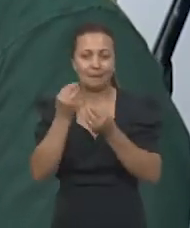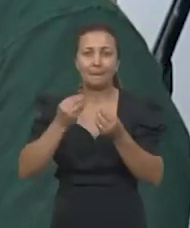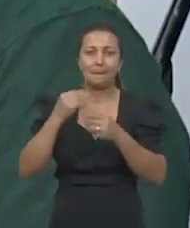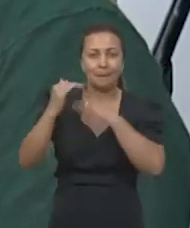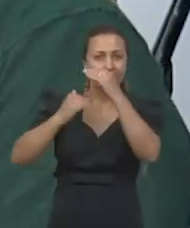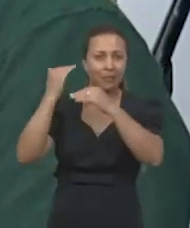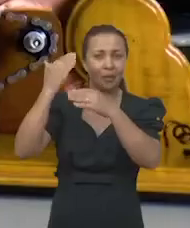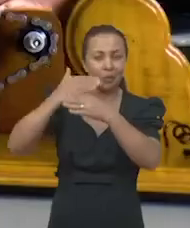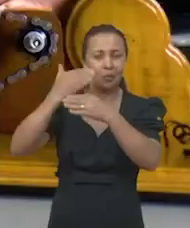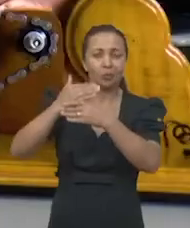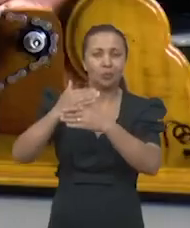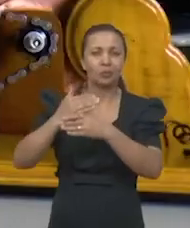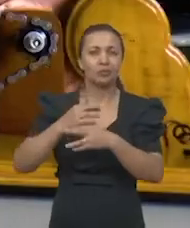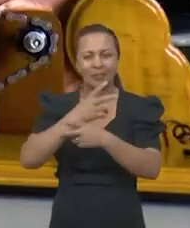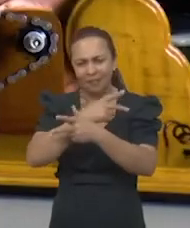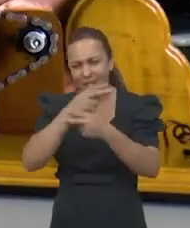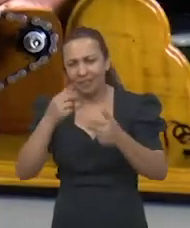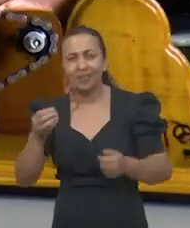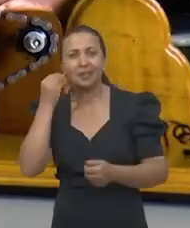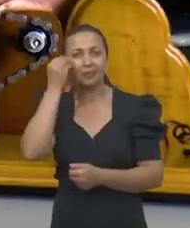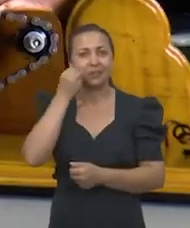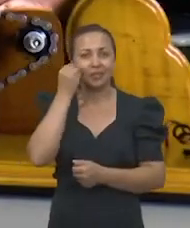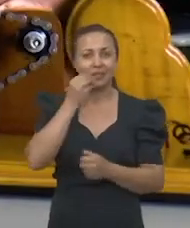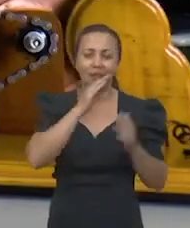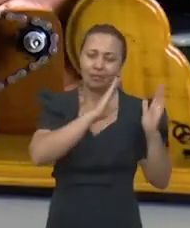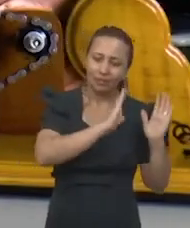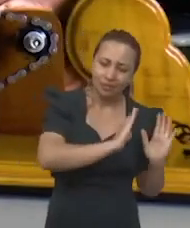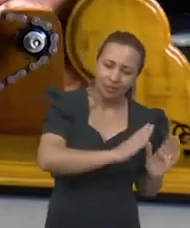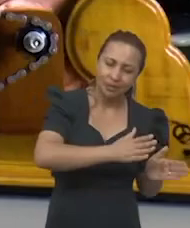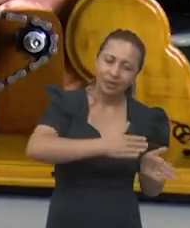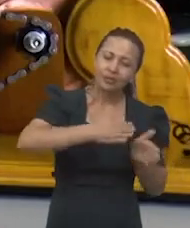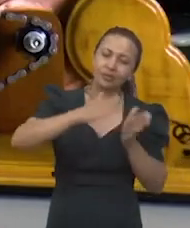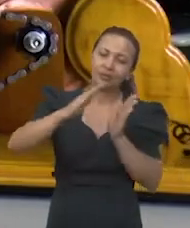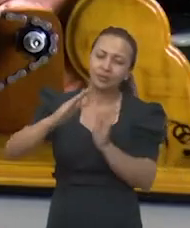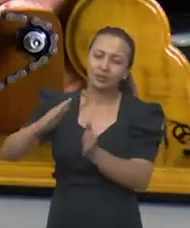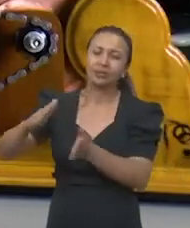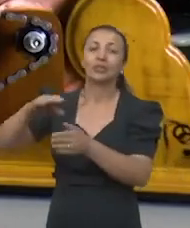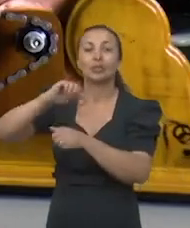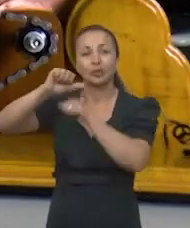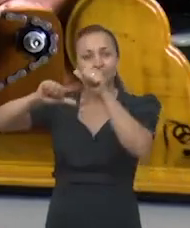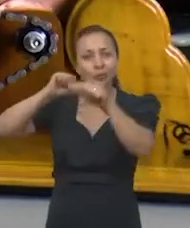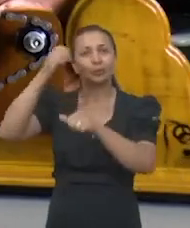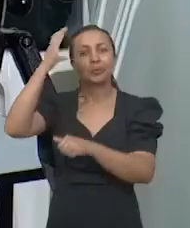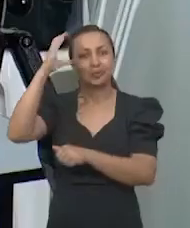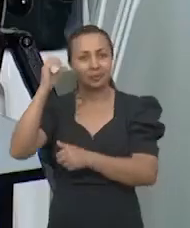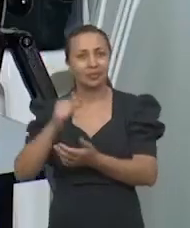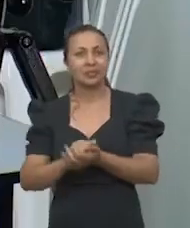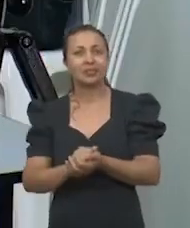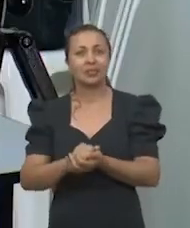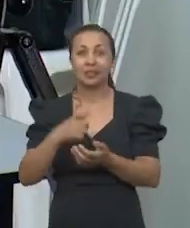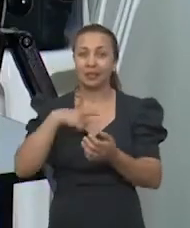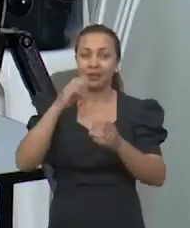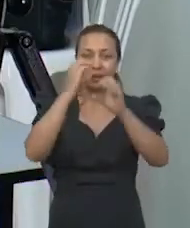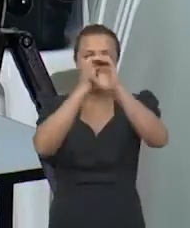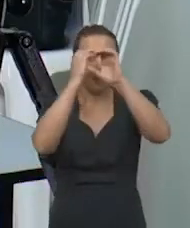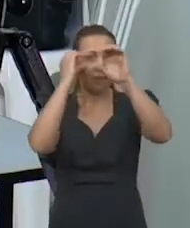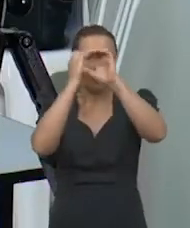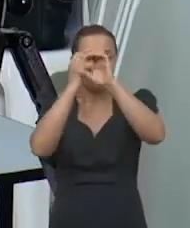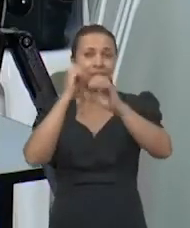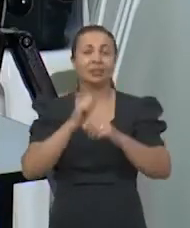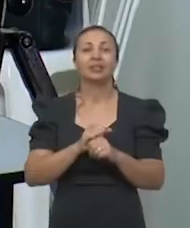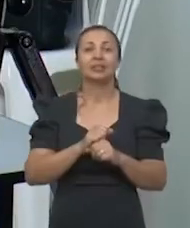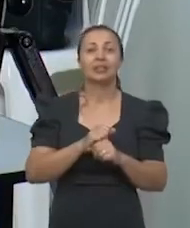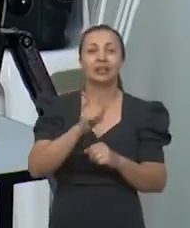desses experimentos. Vários experimentos, eles seguem uma cronologia do desenvolvimento da ciência. A gente tem a luneta